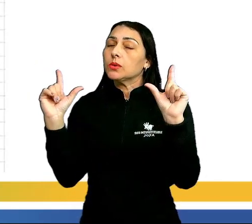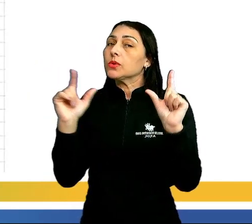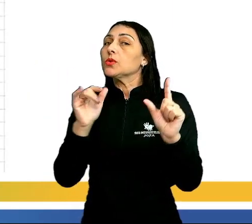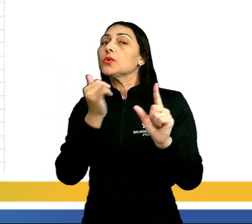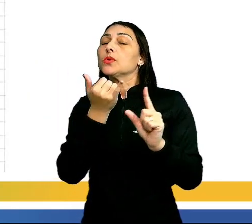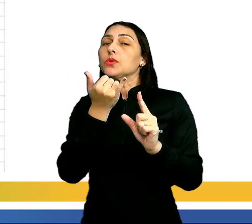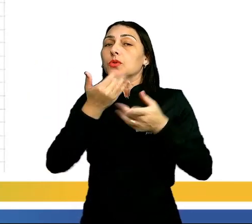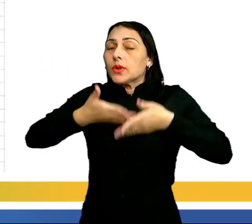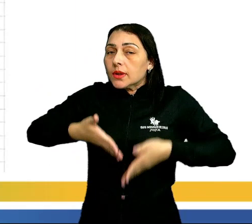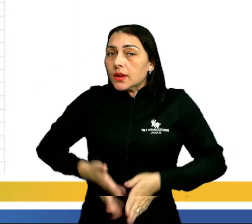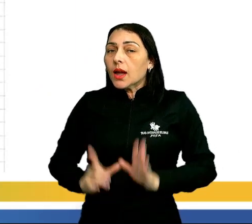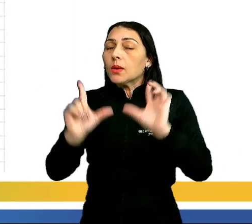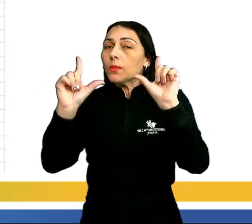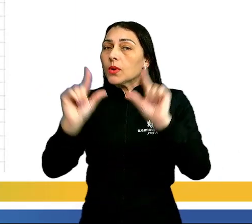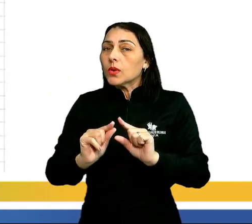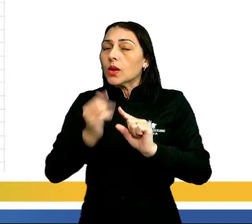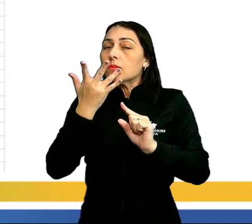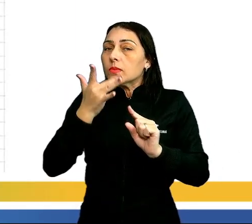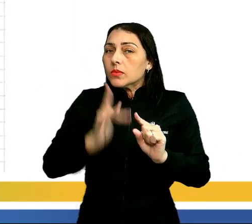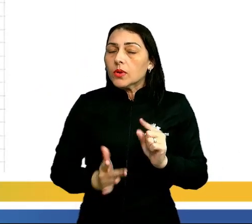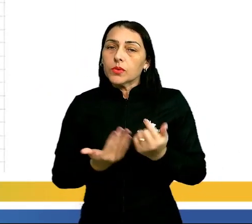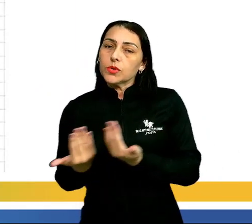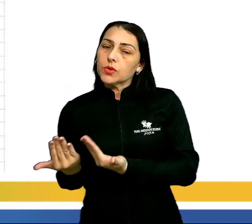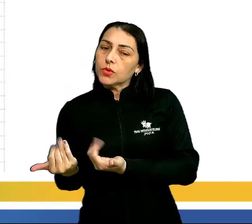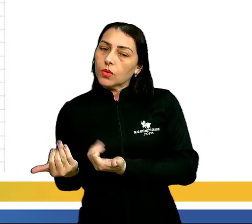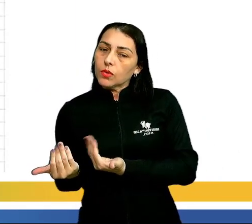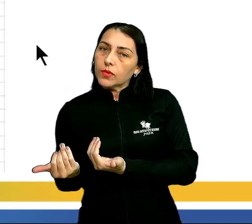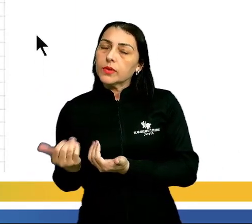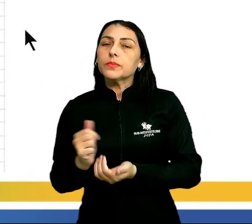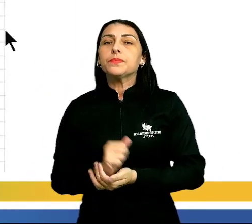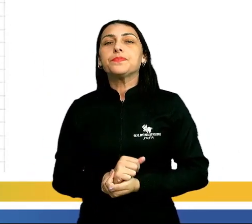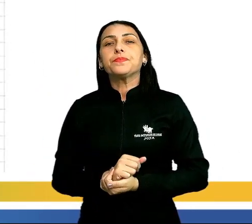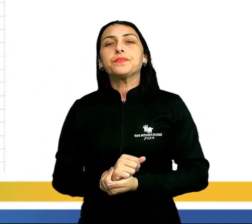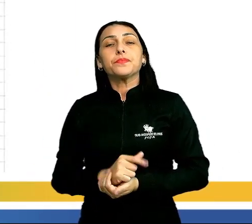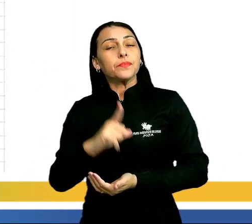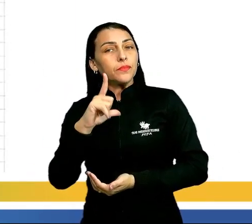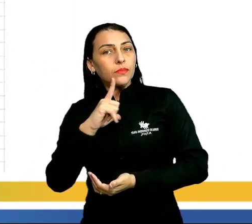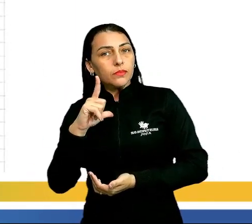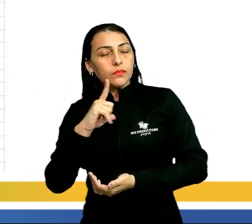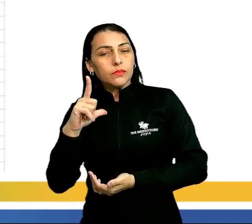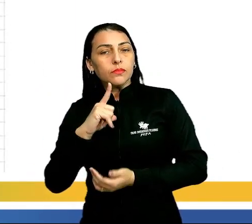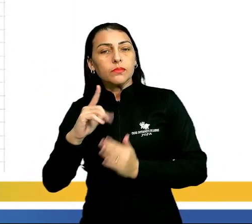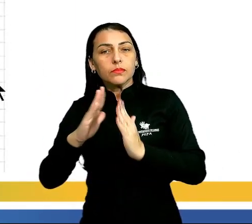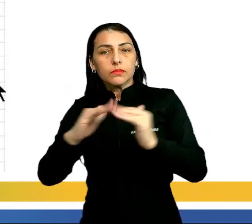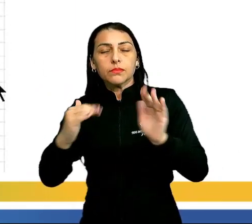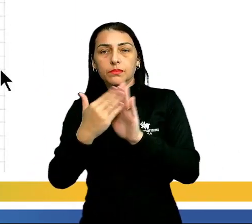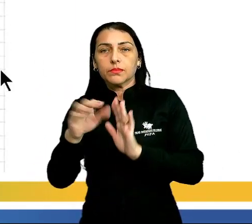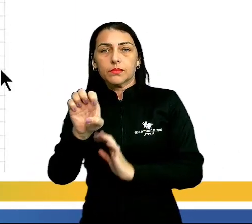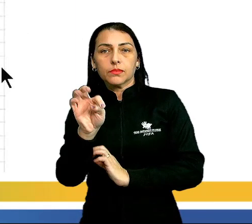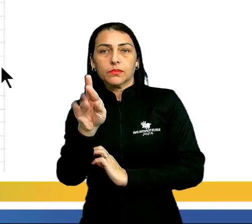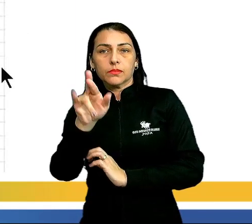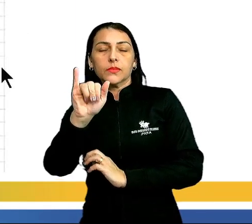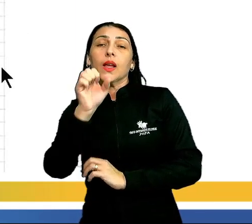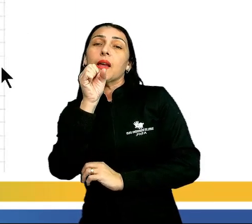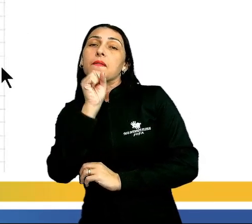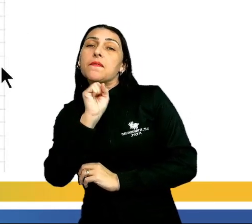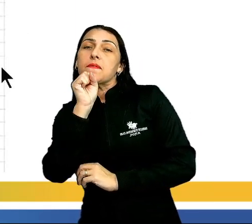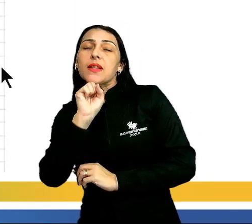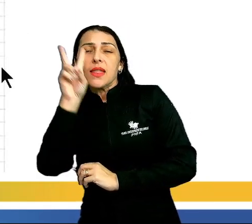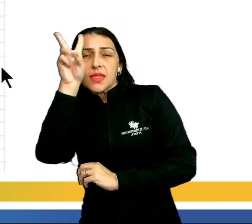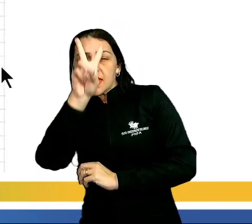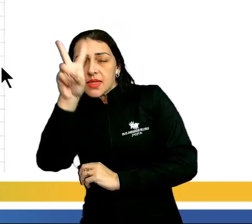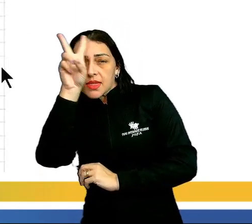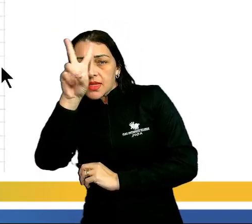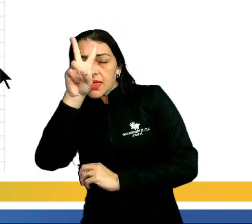em face da população infantil e jovem. E a gente tem a pirâmide etária envelhecida. Lembra